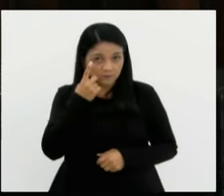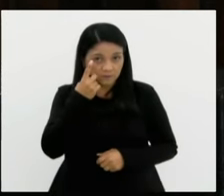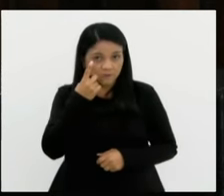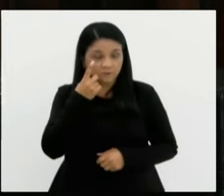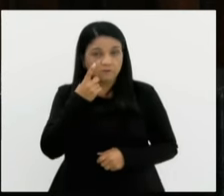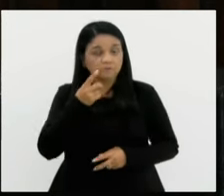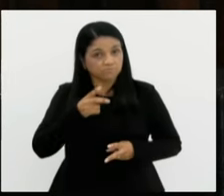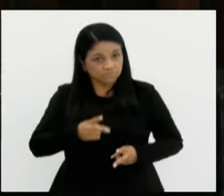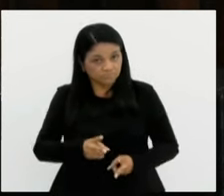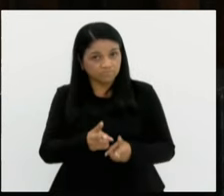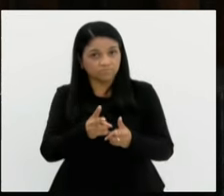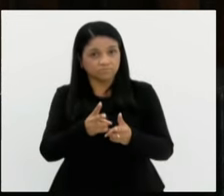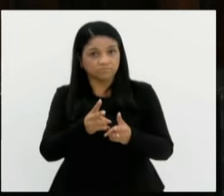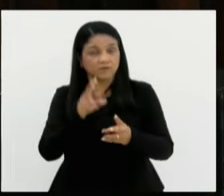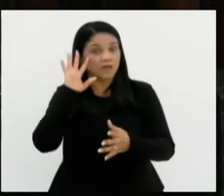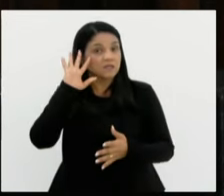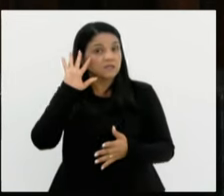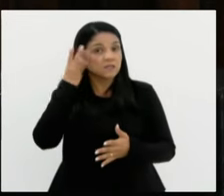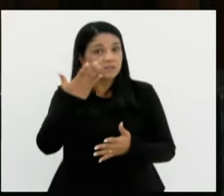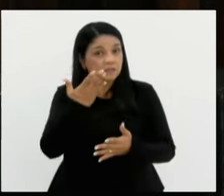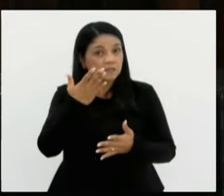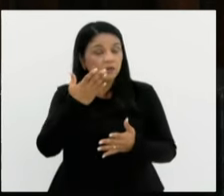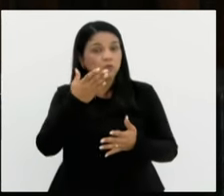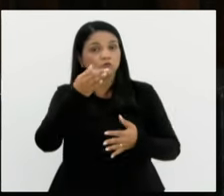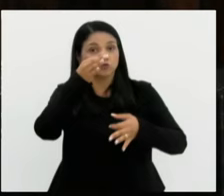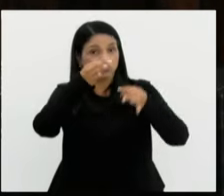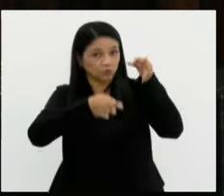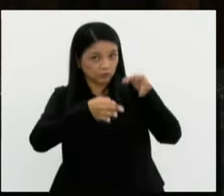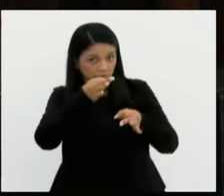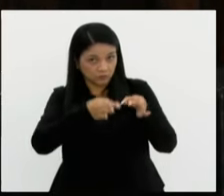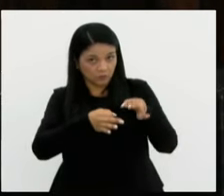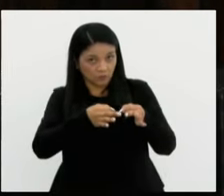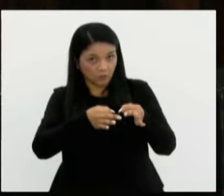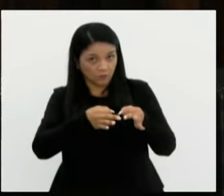manteremos o efeito da decisão judicial ou